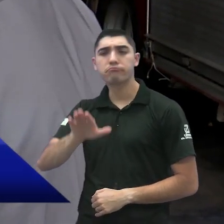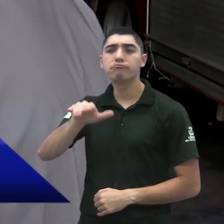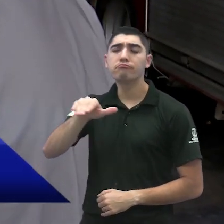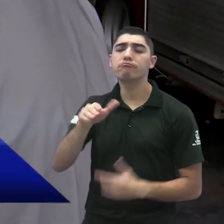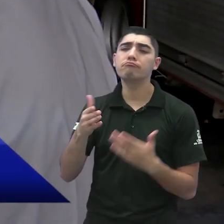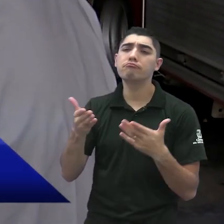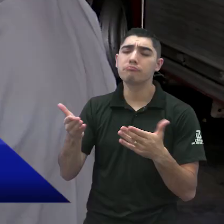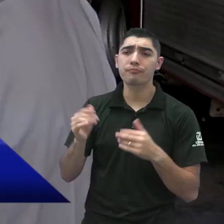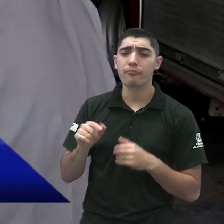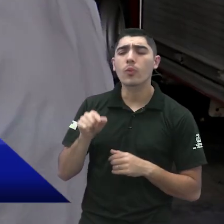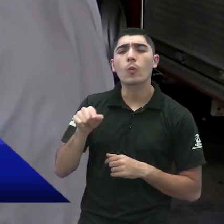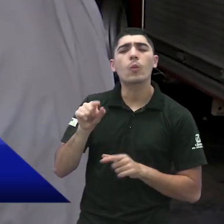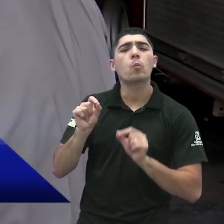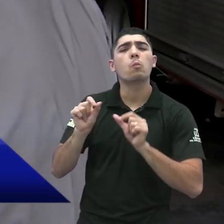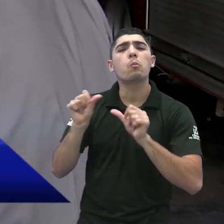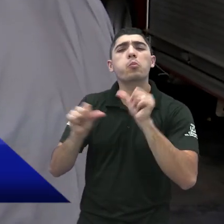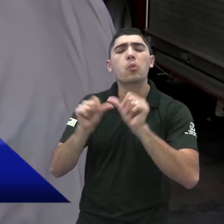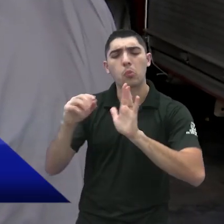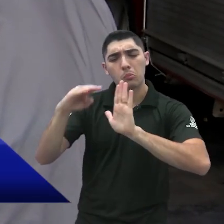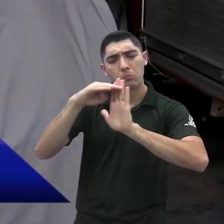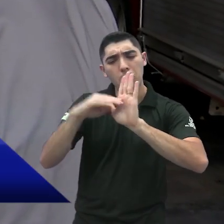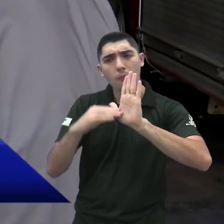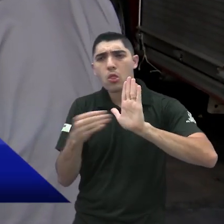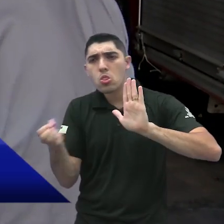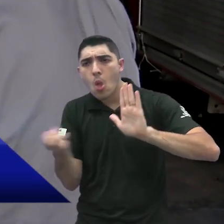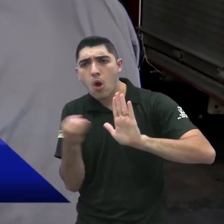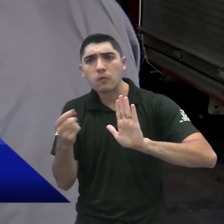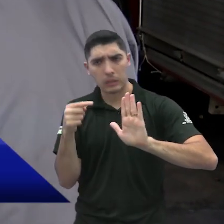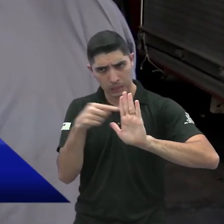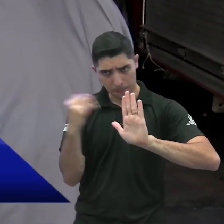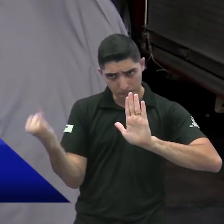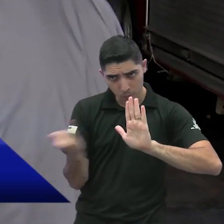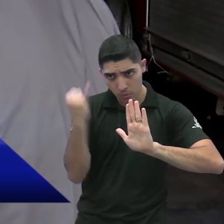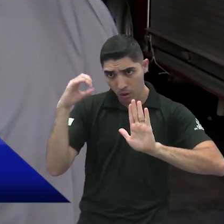Bom, tenente, o que mudou nessas diretrizes, né, e a